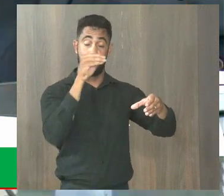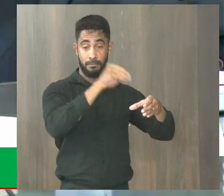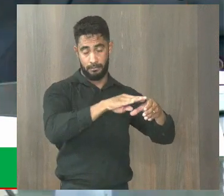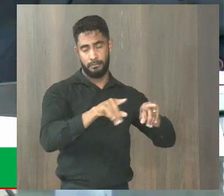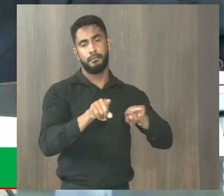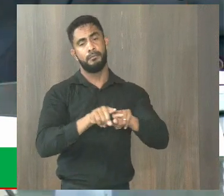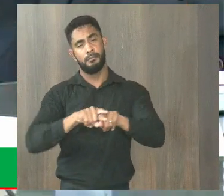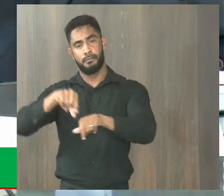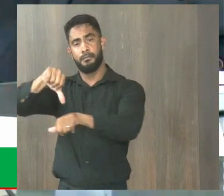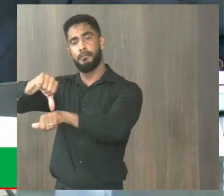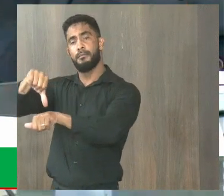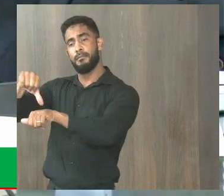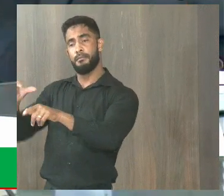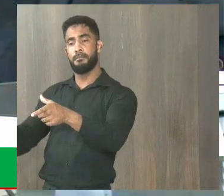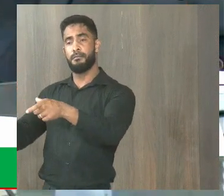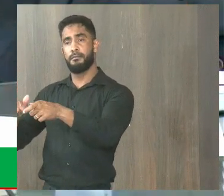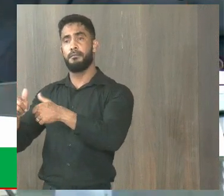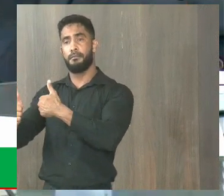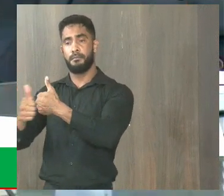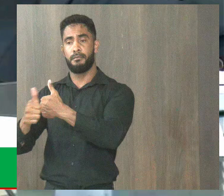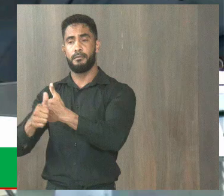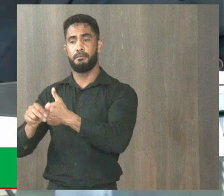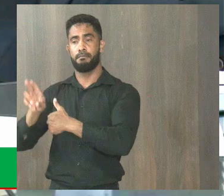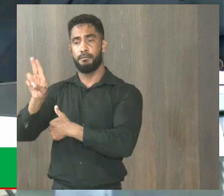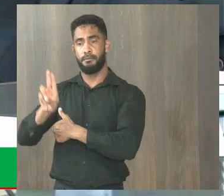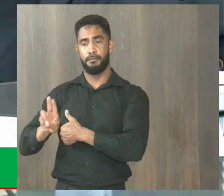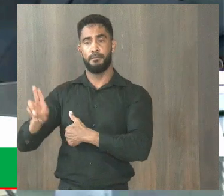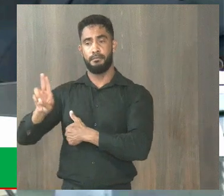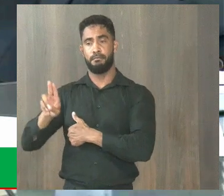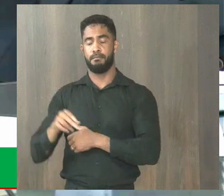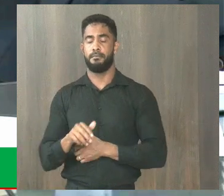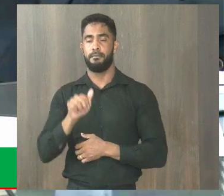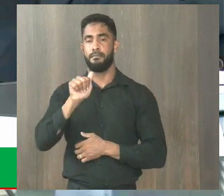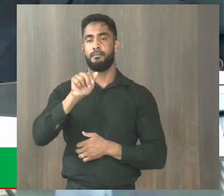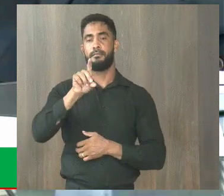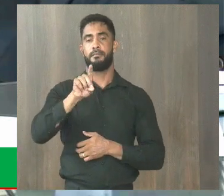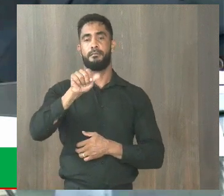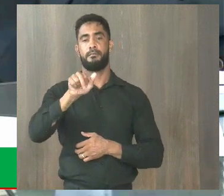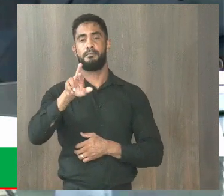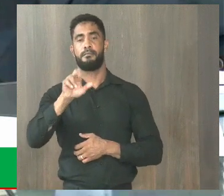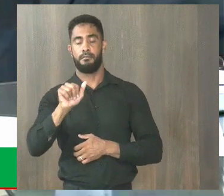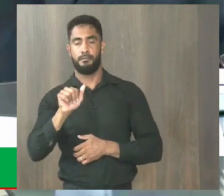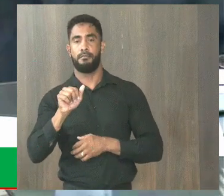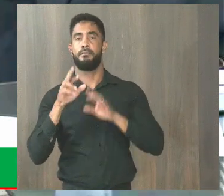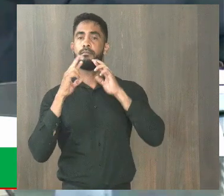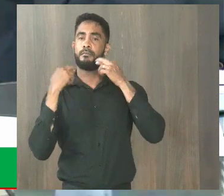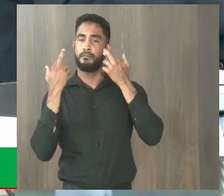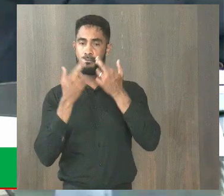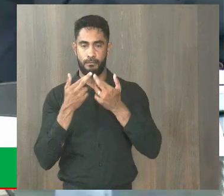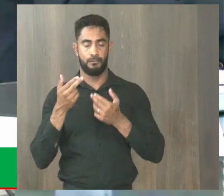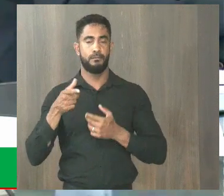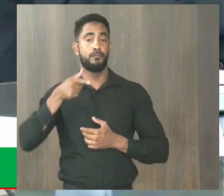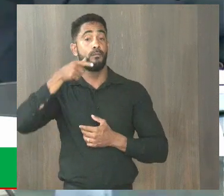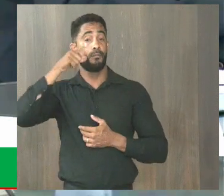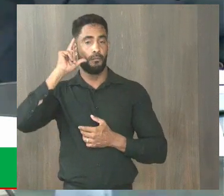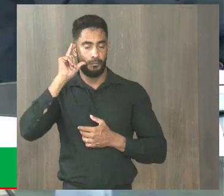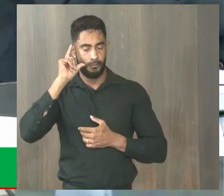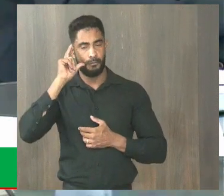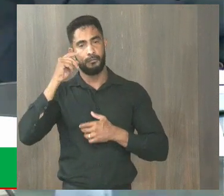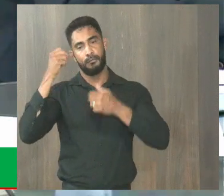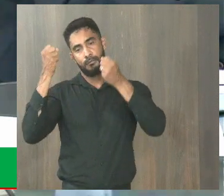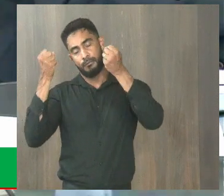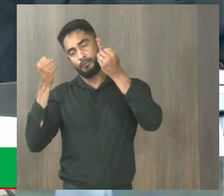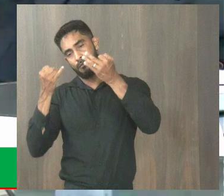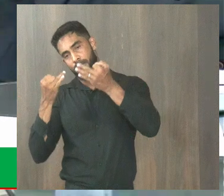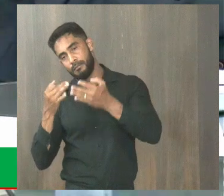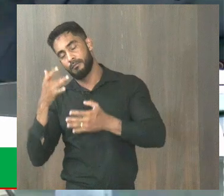coleta. Eu acho que o colega Adauri estava na reunião lá ontem, no Jataí, né, colega? Eu acho que foi citado isso lá,